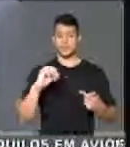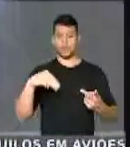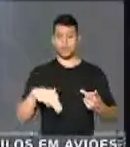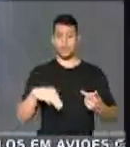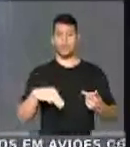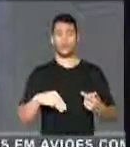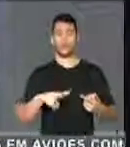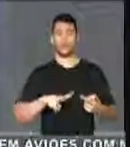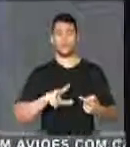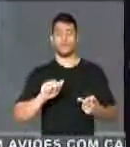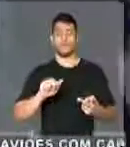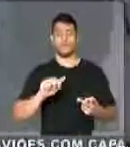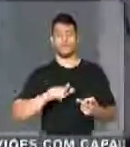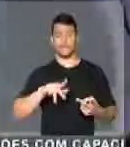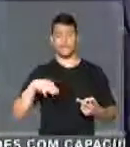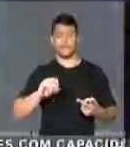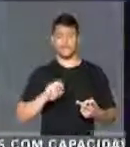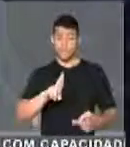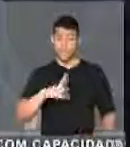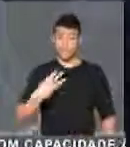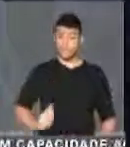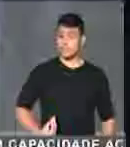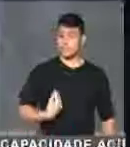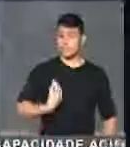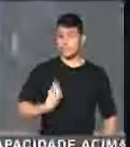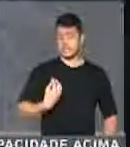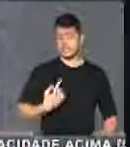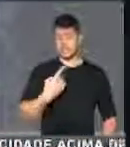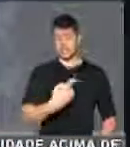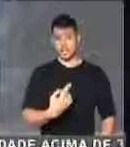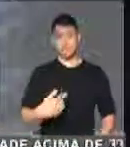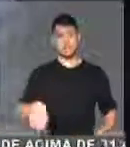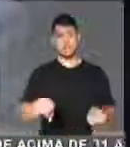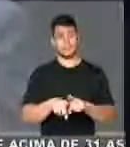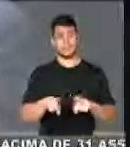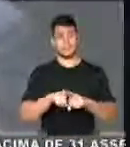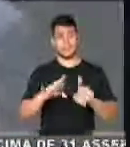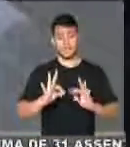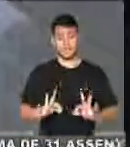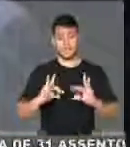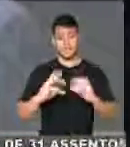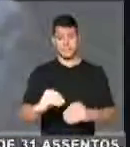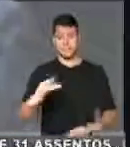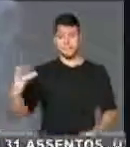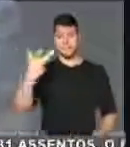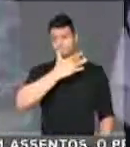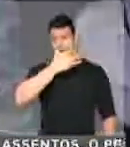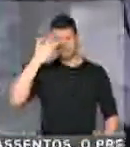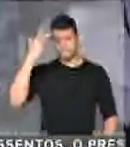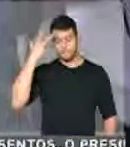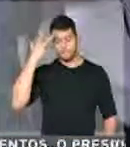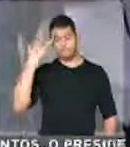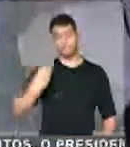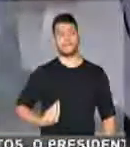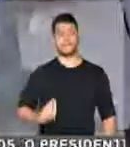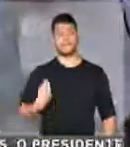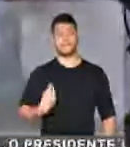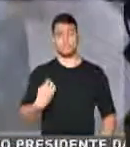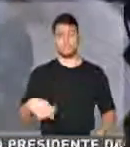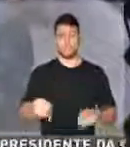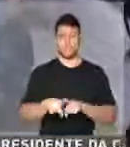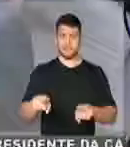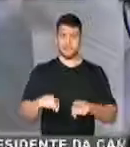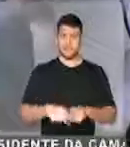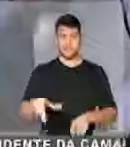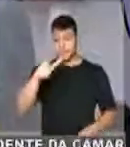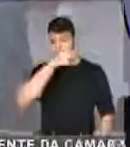também estava presente naquela ocasião, e a todos que ali compareceram, o apoio da Prefeitura de Caxias,